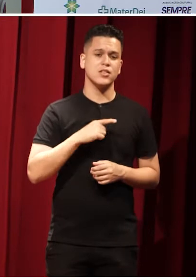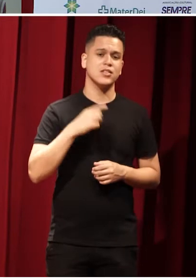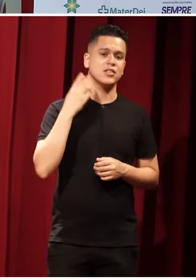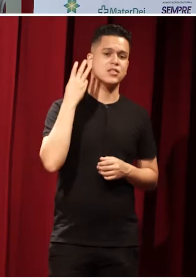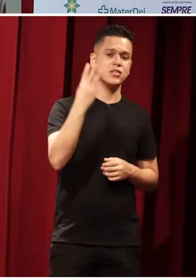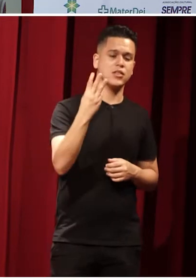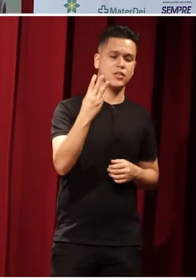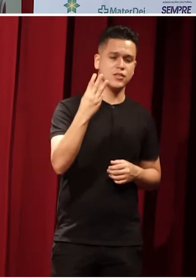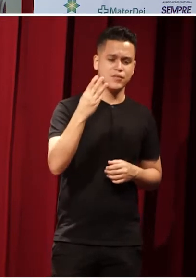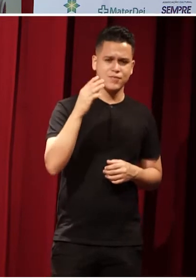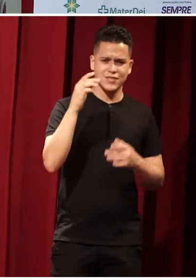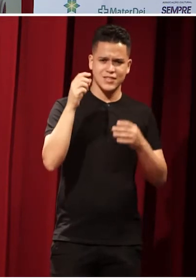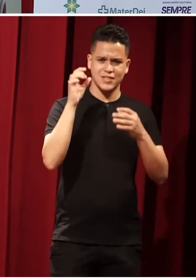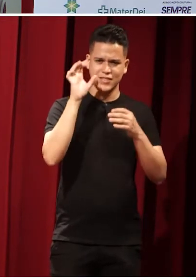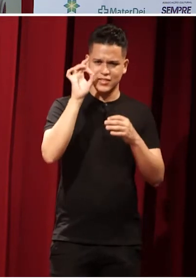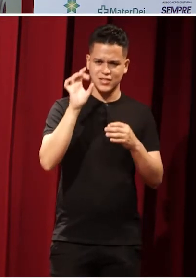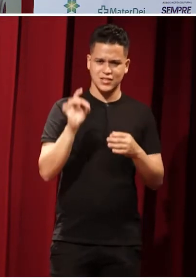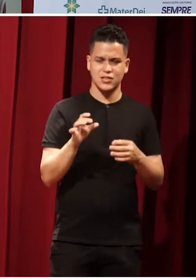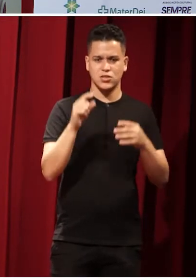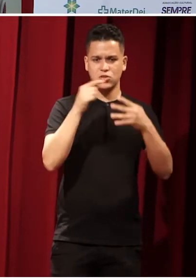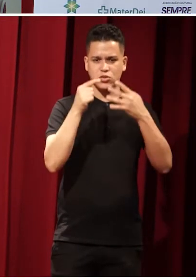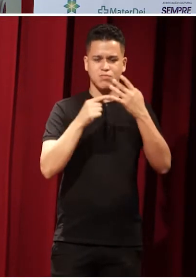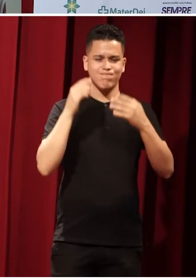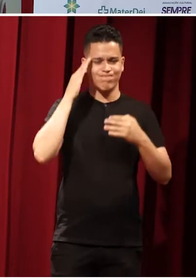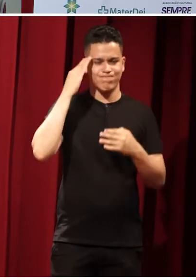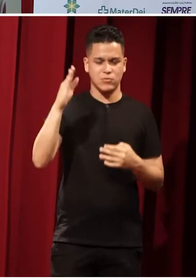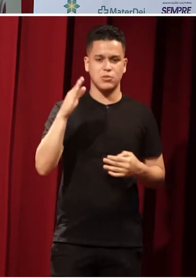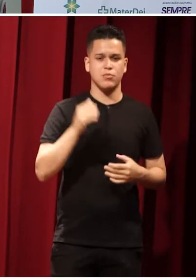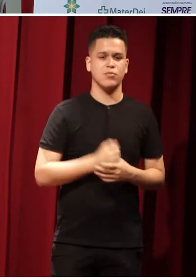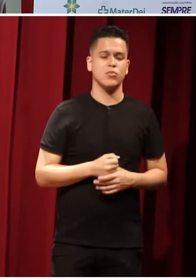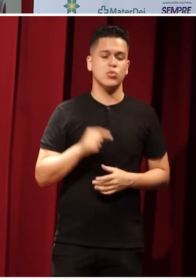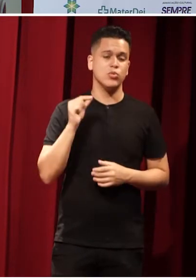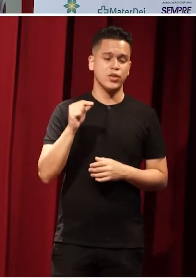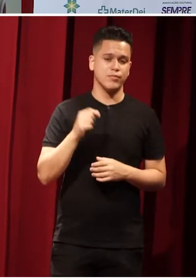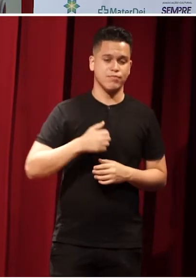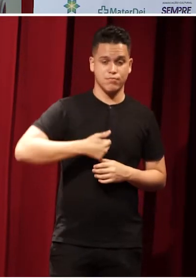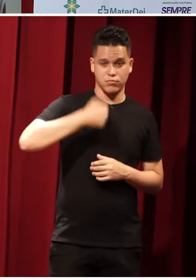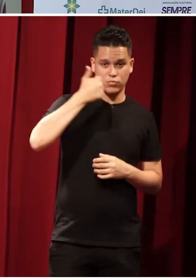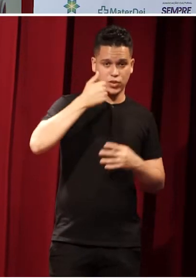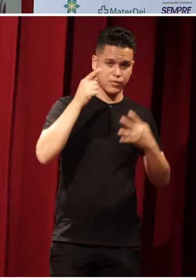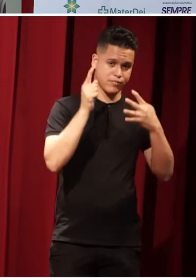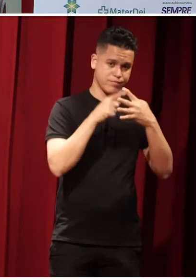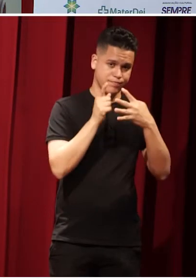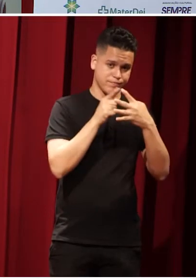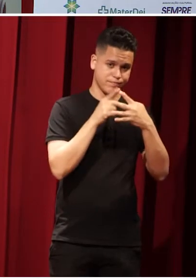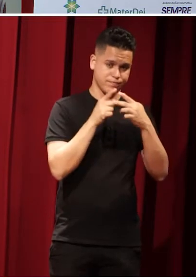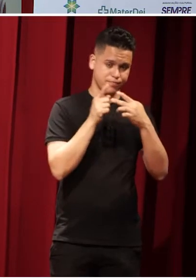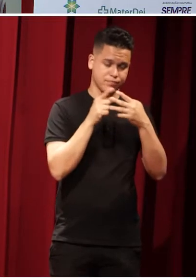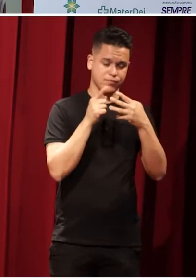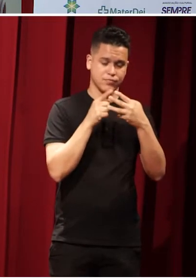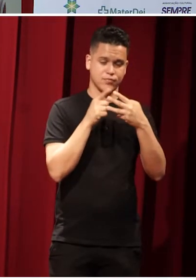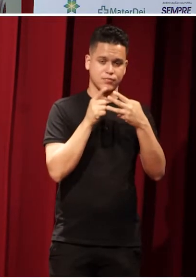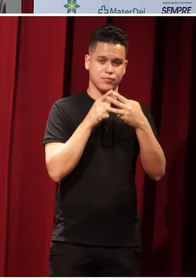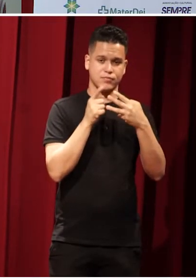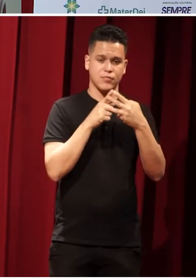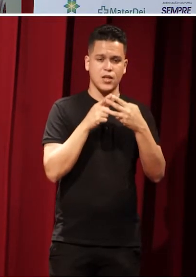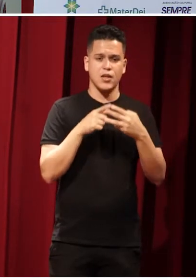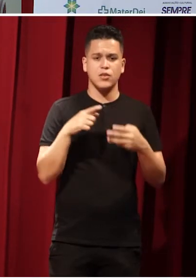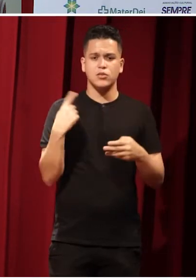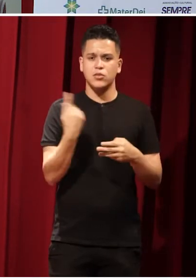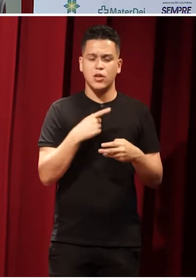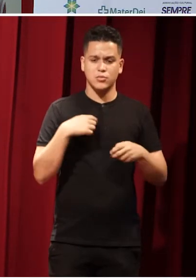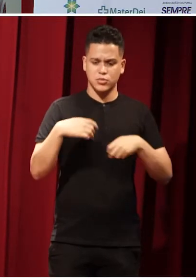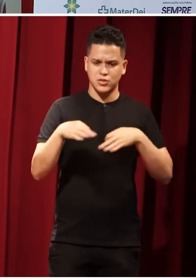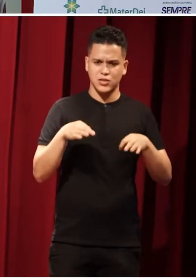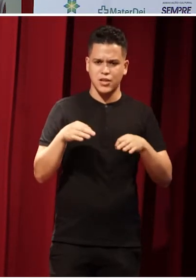tinha 3 componentes básicos, por isso que o desmatamento caiu 80%. Primeiro componente,